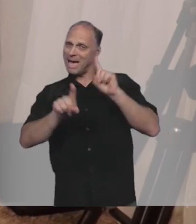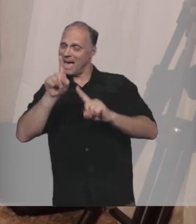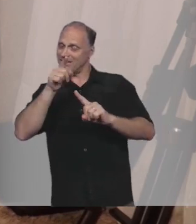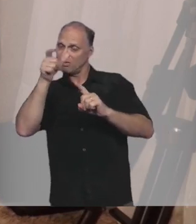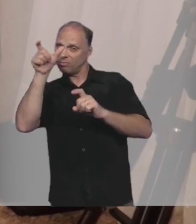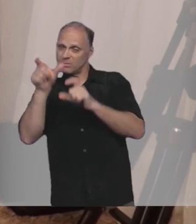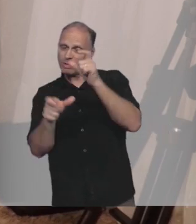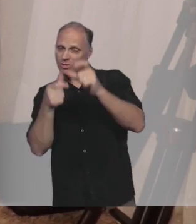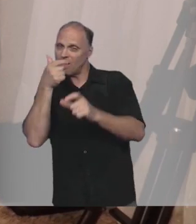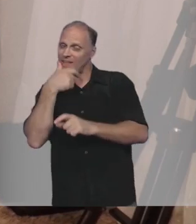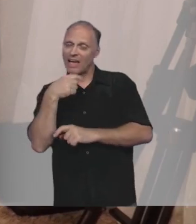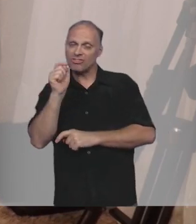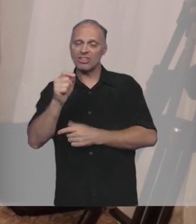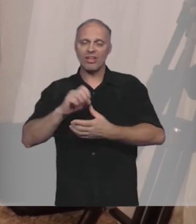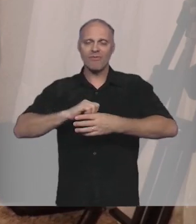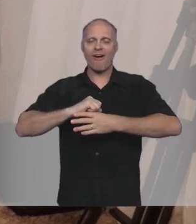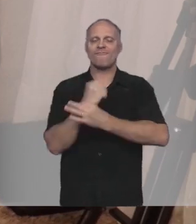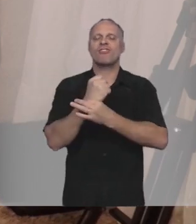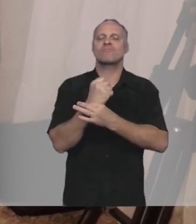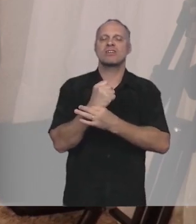a gente